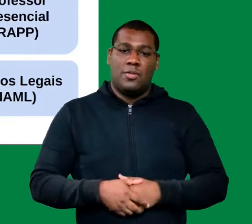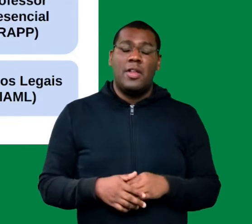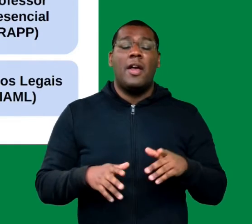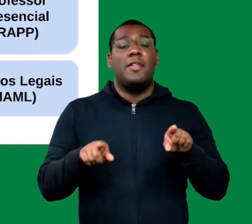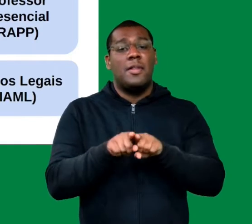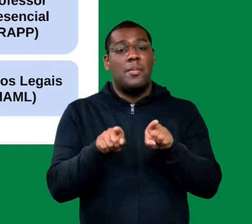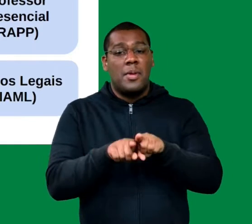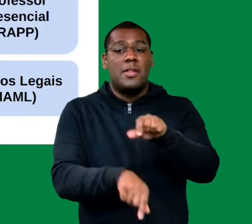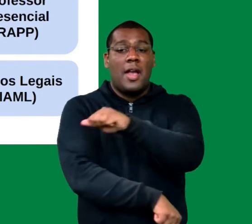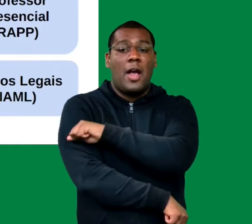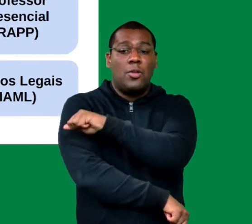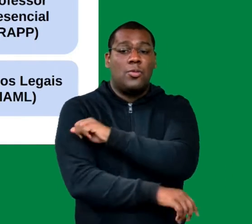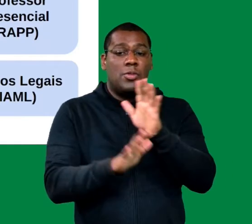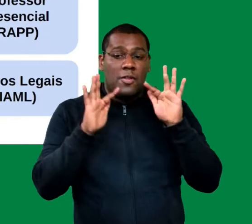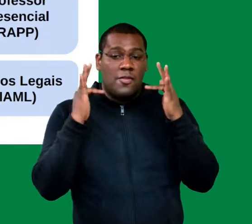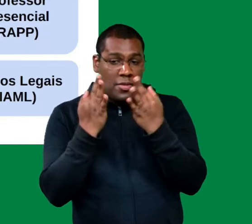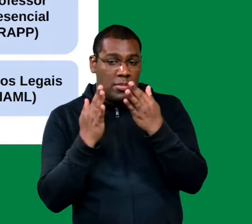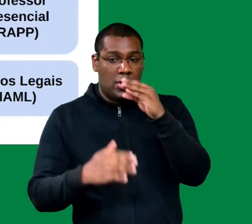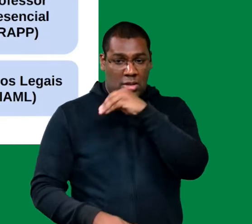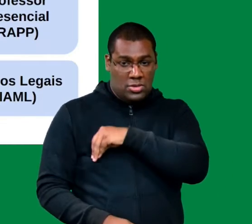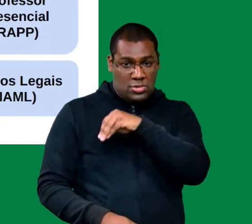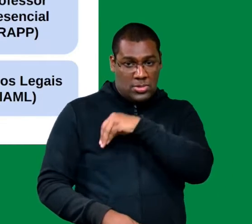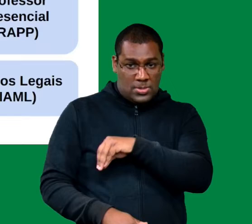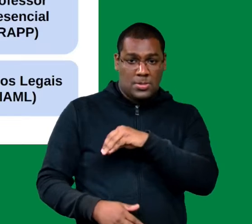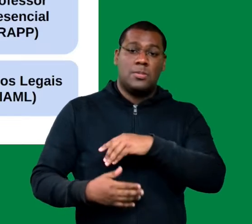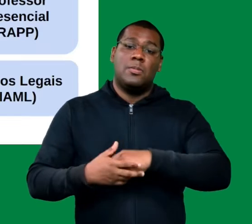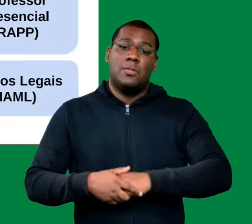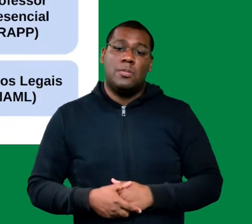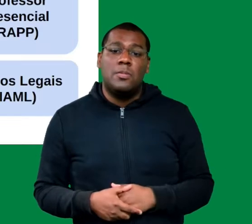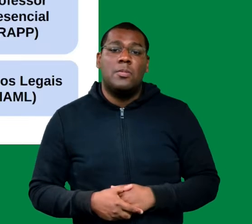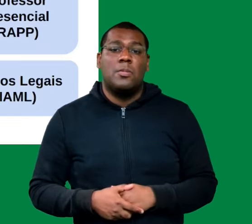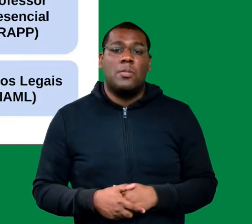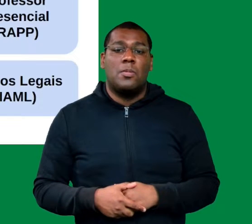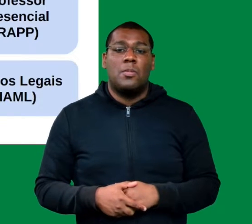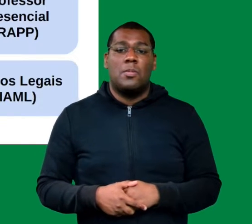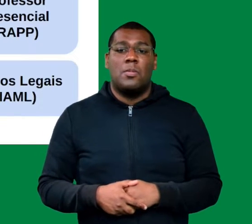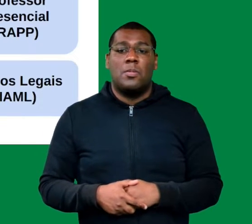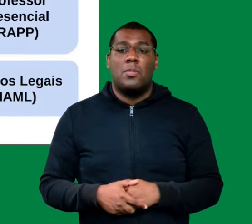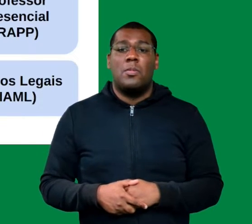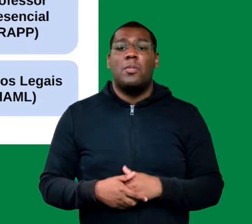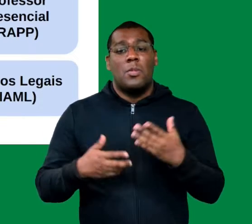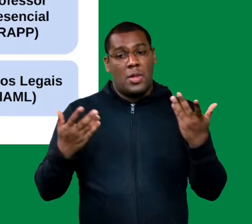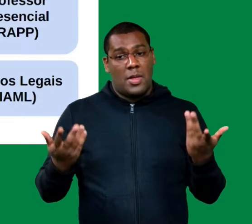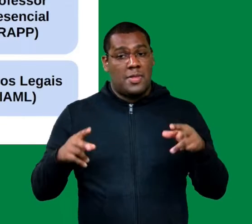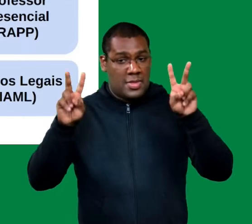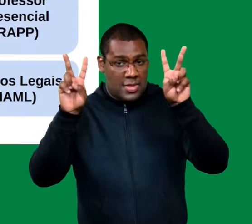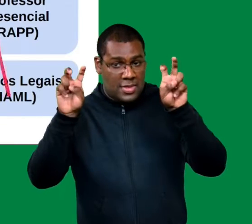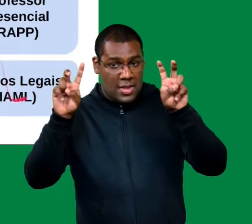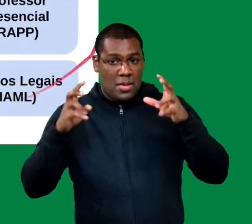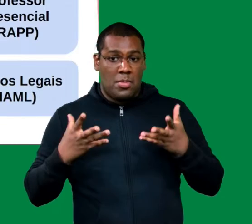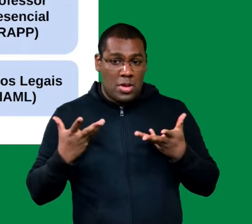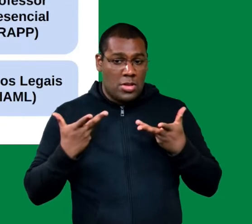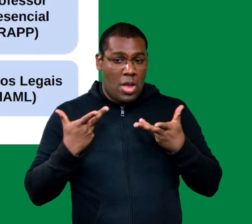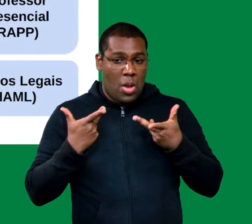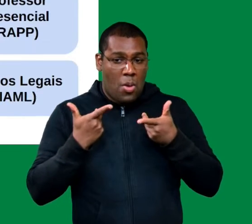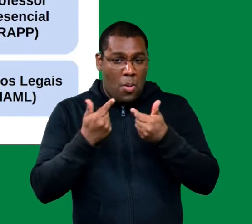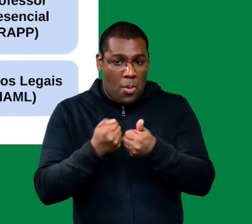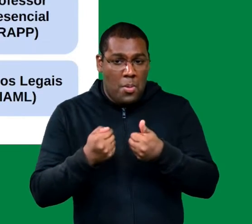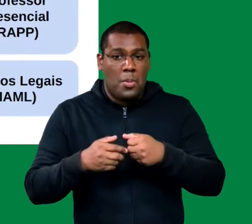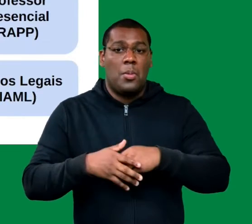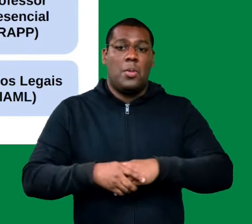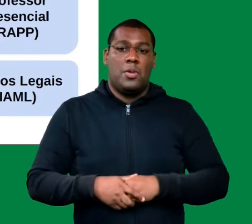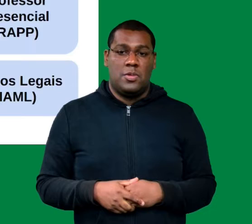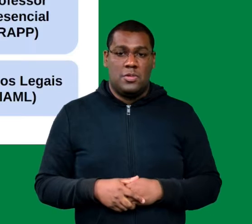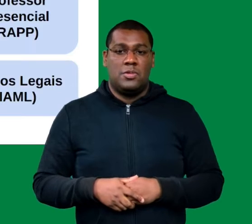na reitoria é distribuído por matrículas totais, e na qualidade e eficiência são esses 3 indicadores que